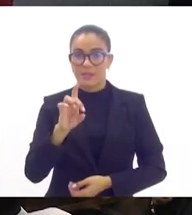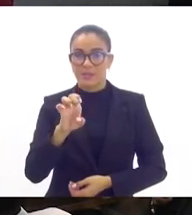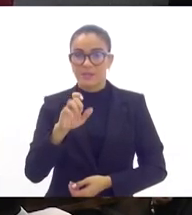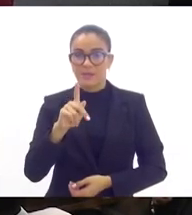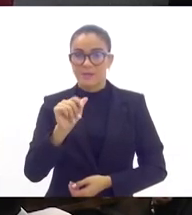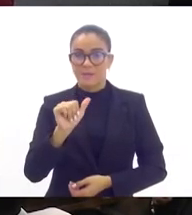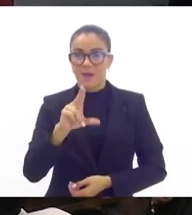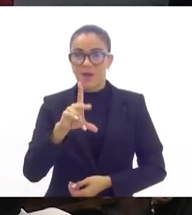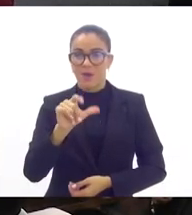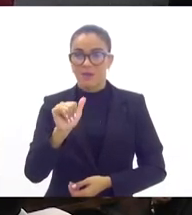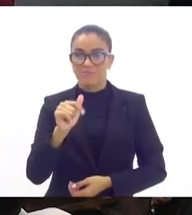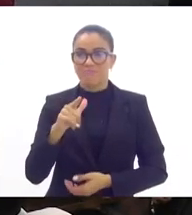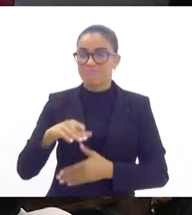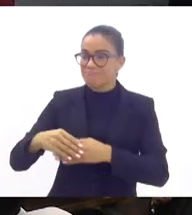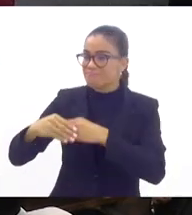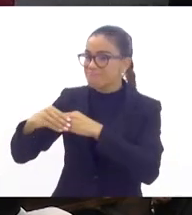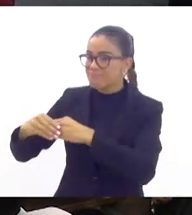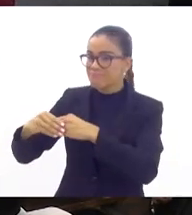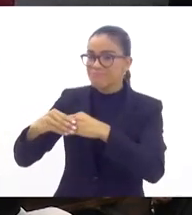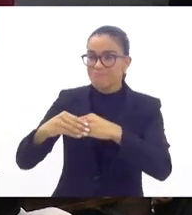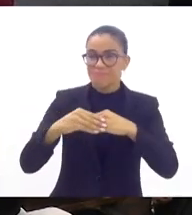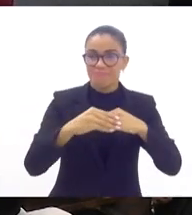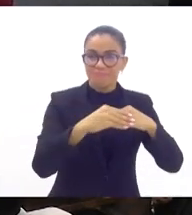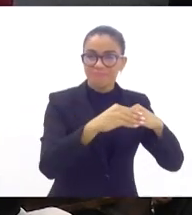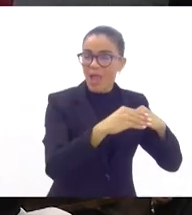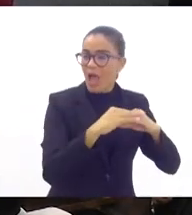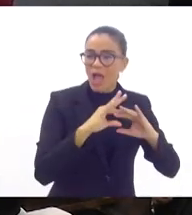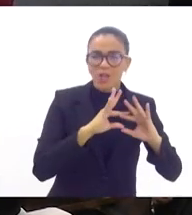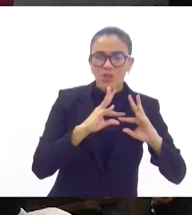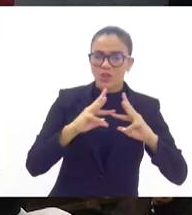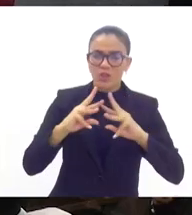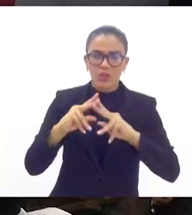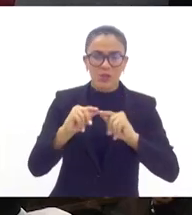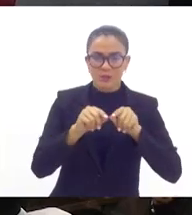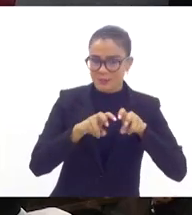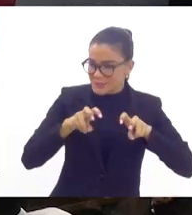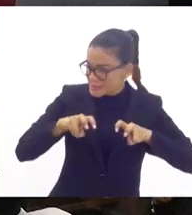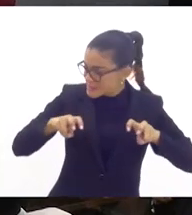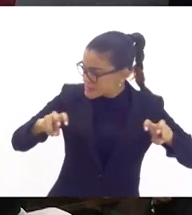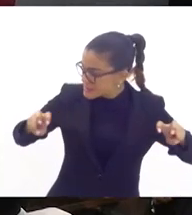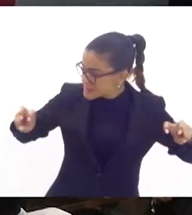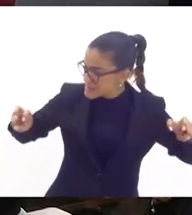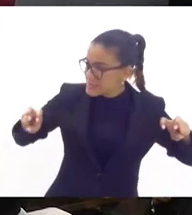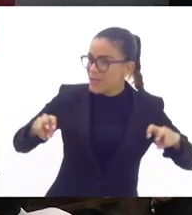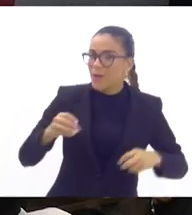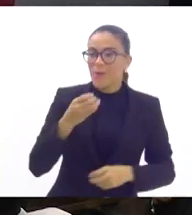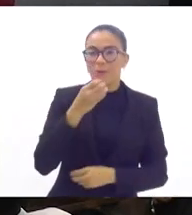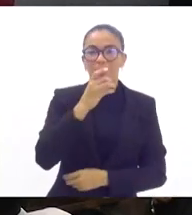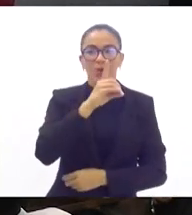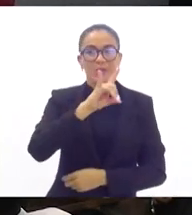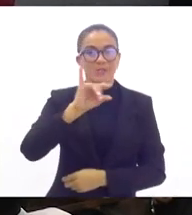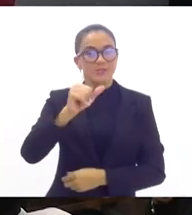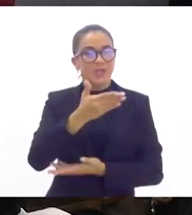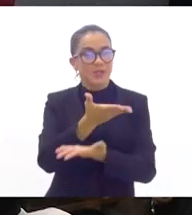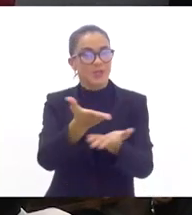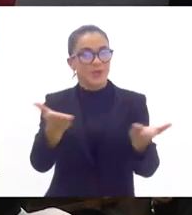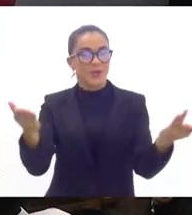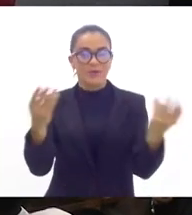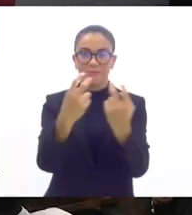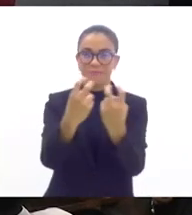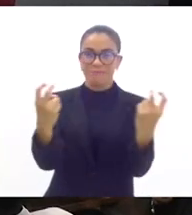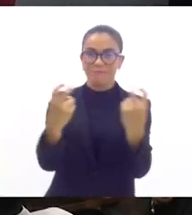mesa Alan Antônio de Paula filha tô te acompanha aqui a mesa Bom dia a todo Público aqui presente